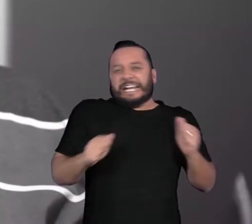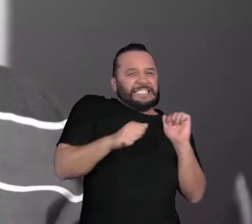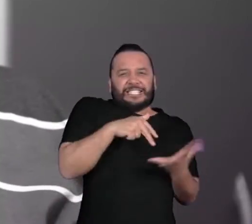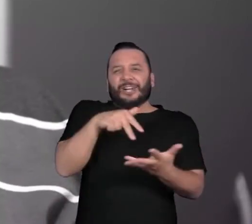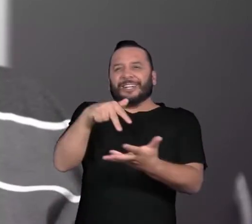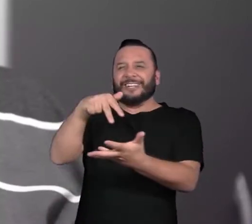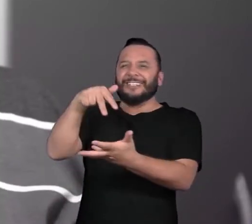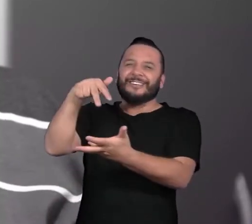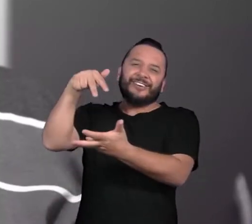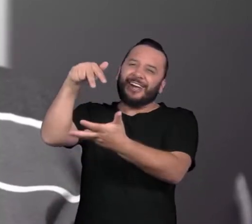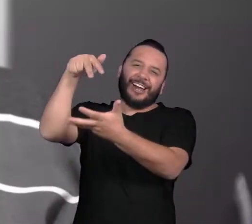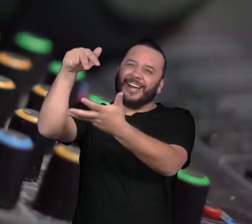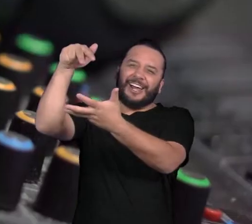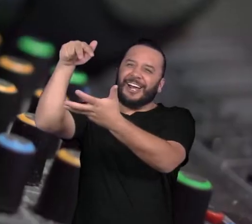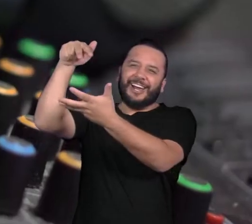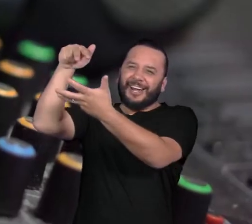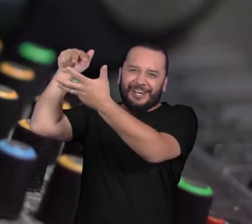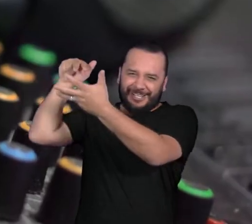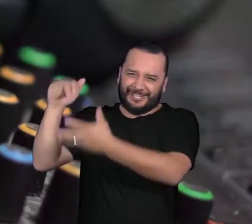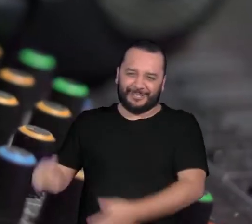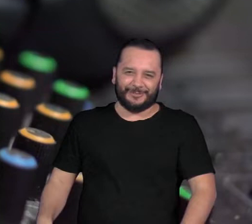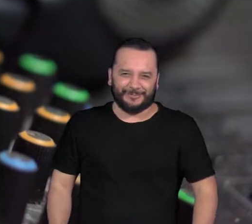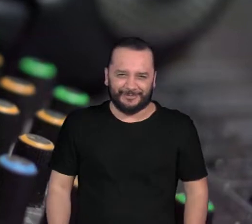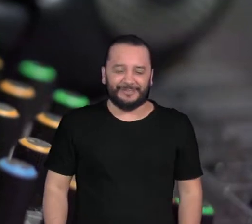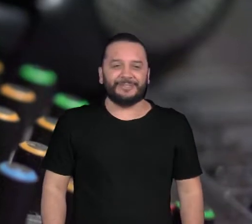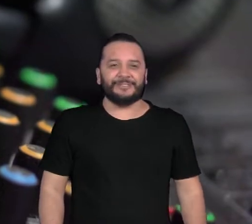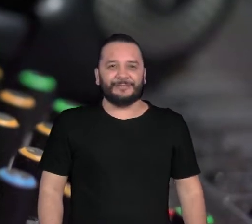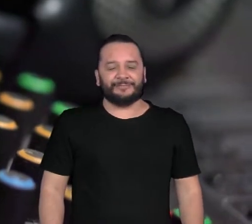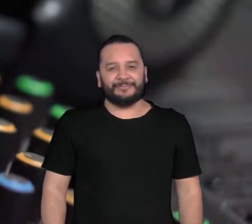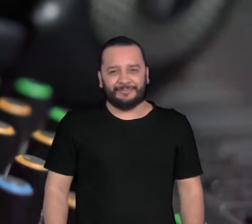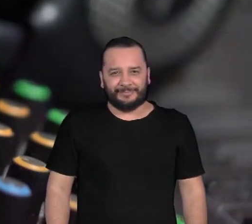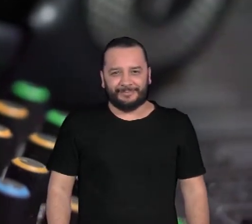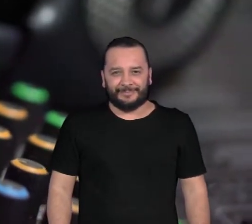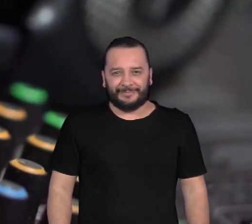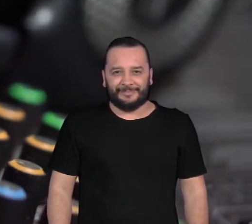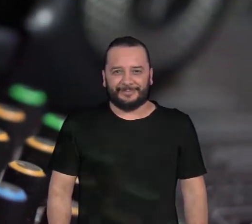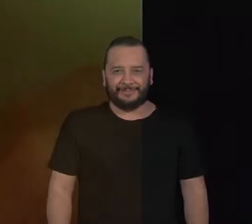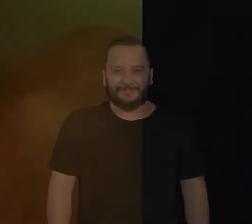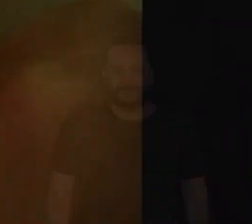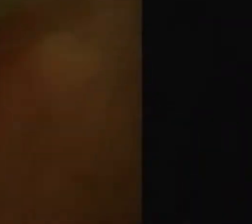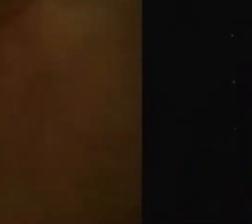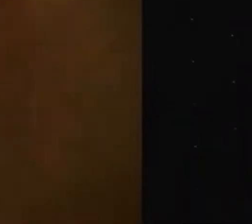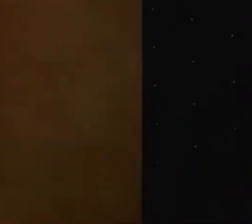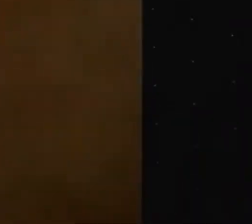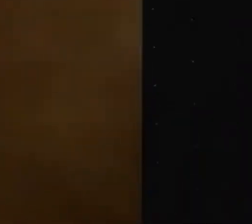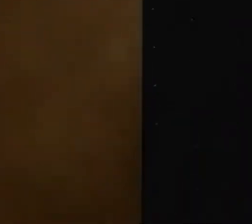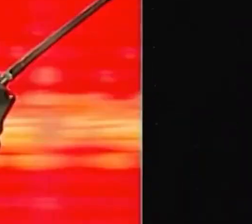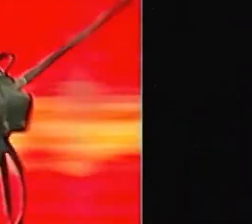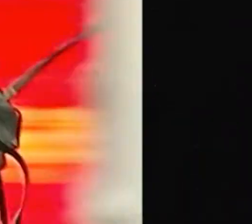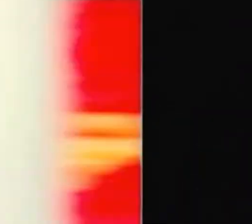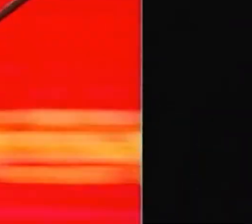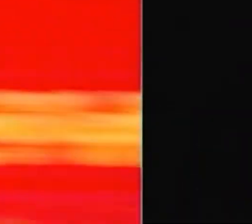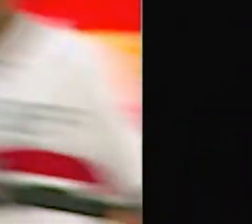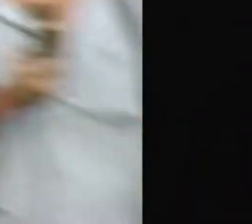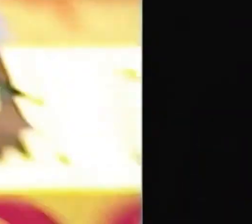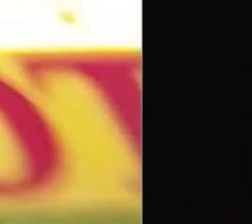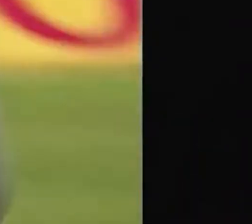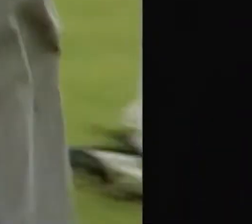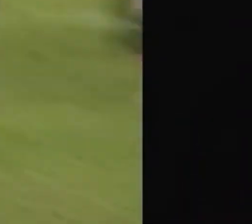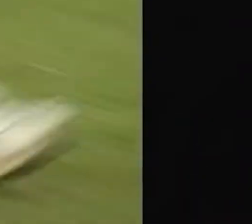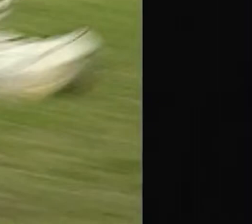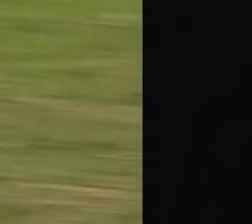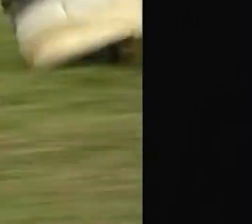Estação Livre! Essa boa que o samba tem, bate de repicando, pandeiro, vai tamborim também.